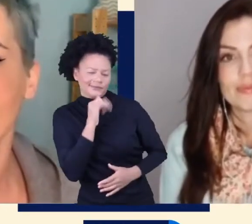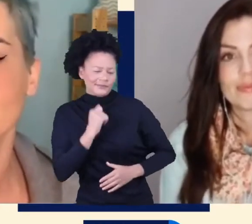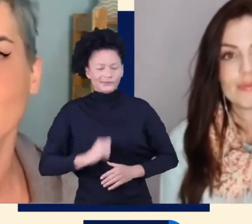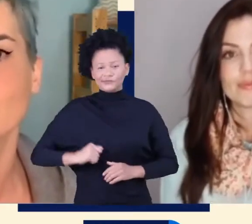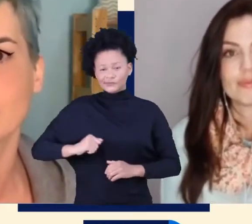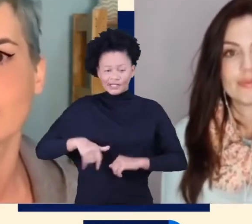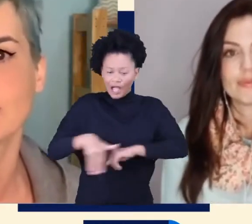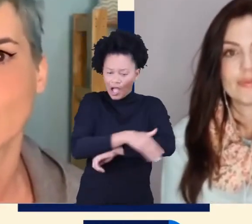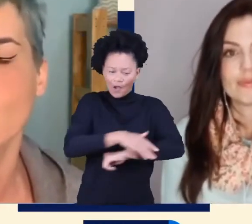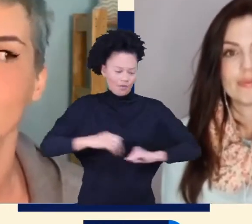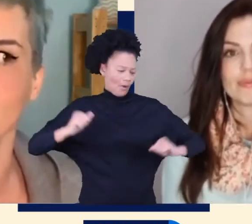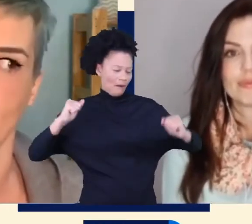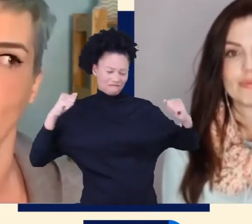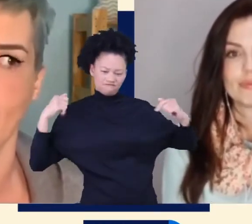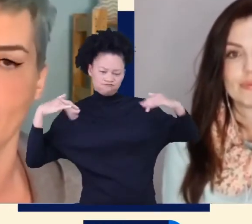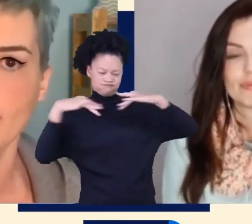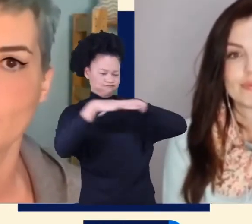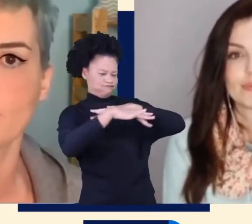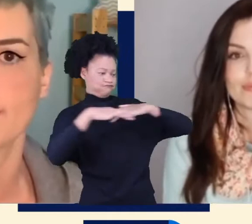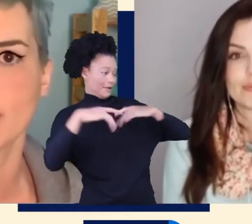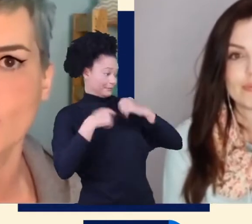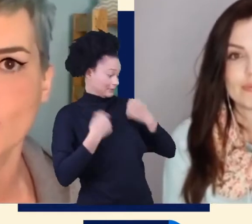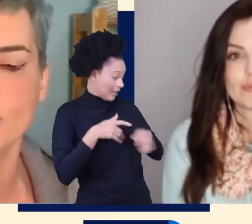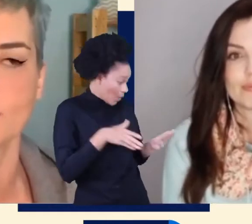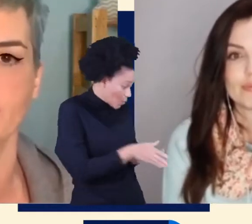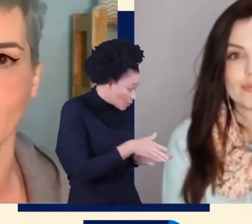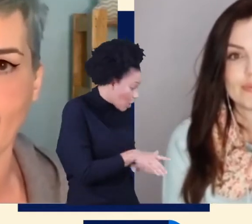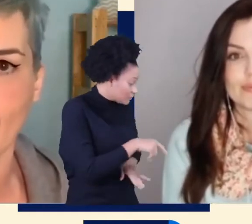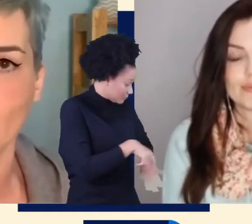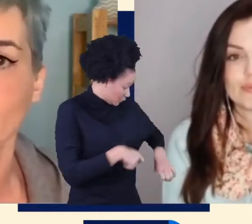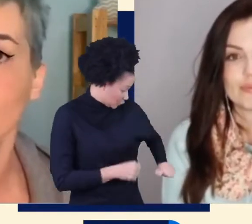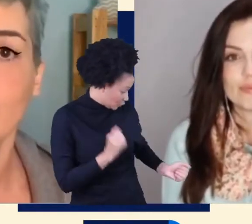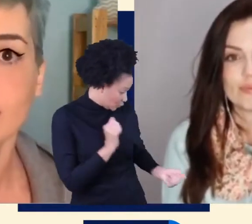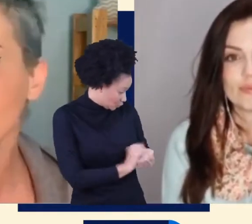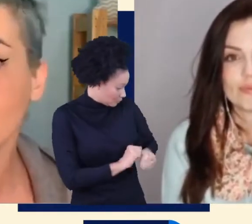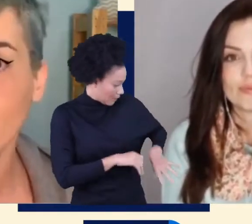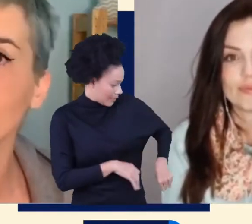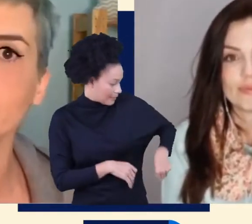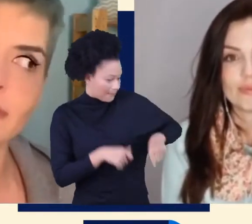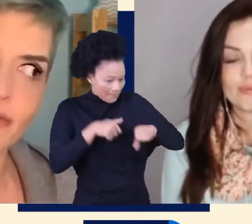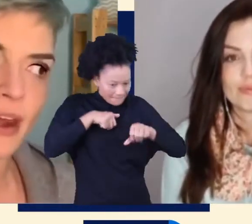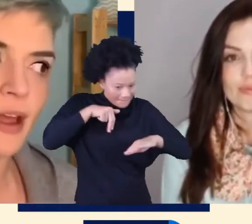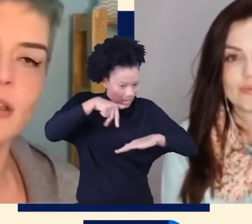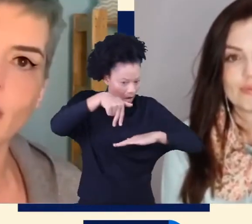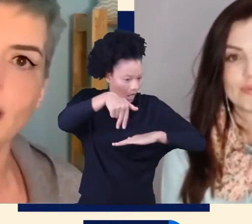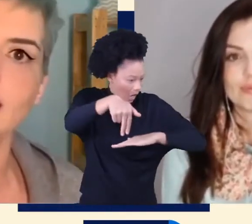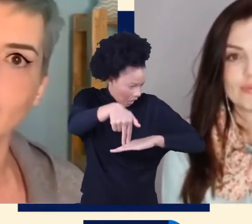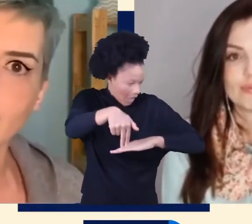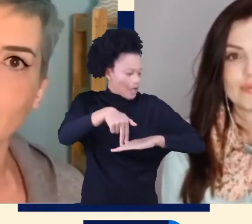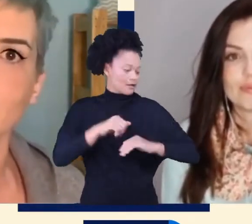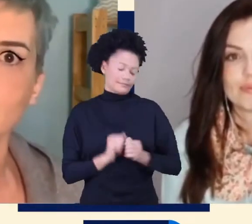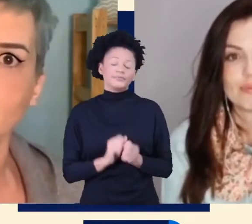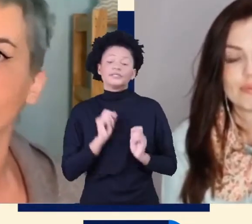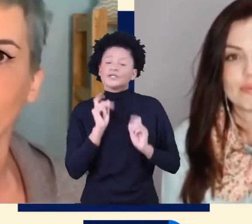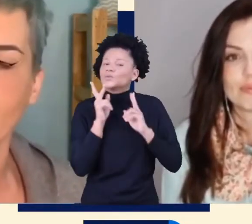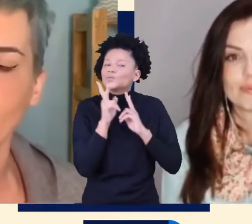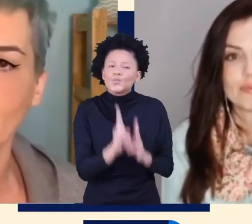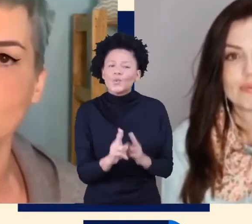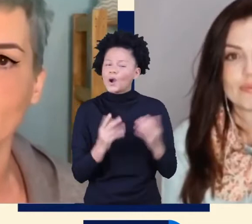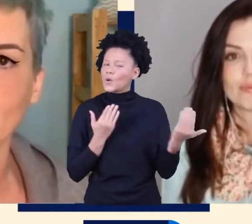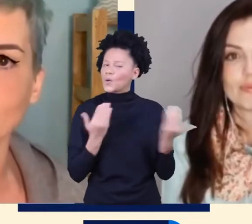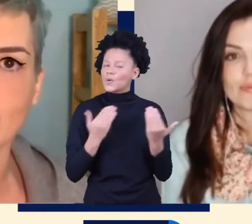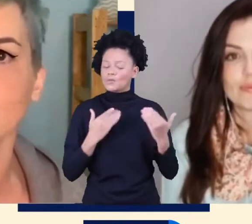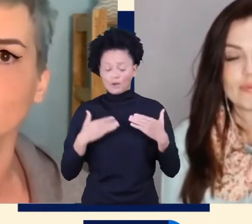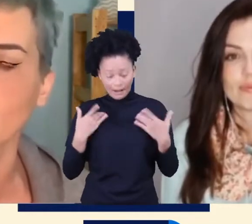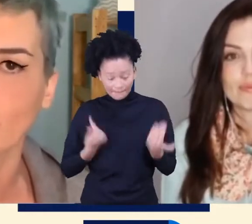para a criança na hora de atravessar a rua que tem que pegar na mão, porque é perigoso, porque vem carro? Da mesma forma, você vai falar que, olha, aqui é a